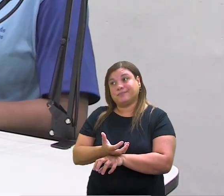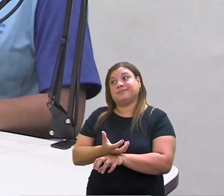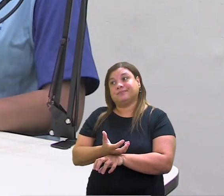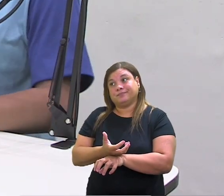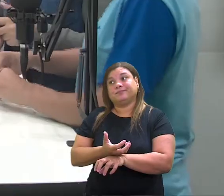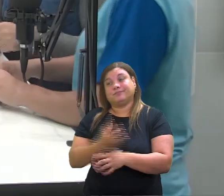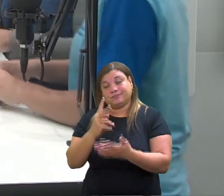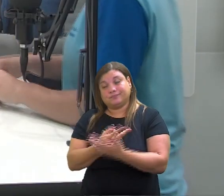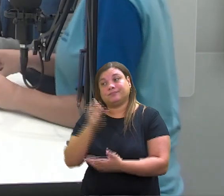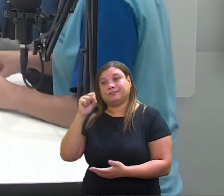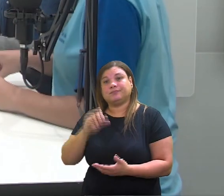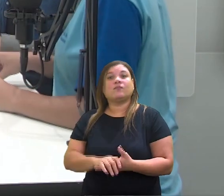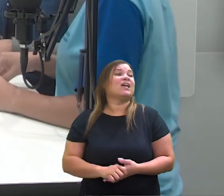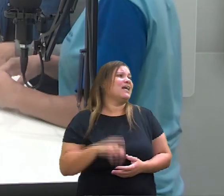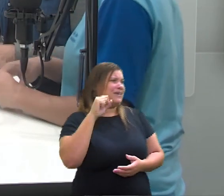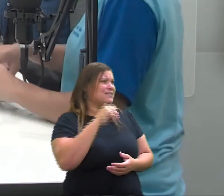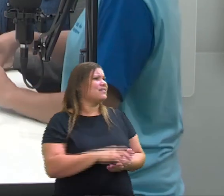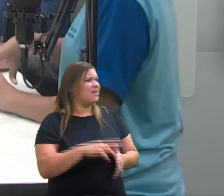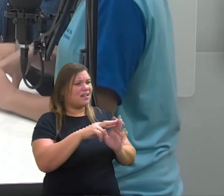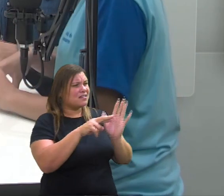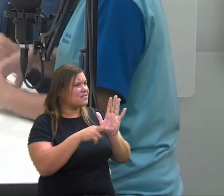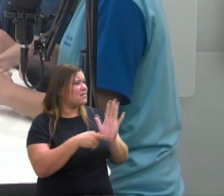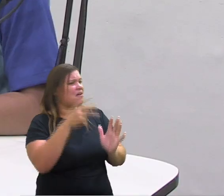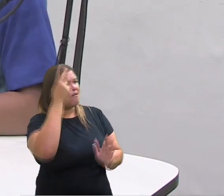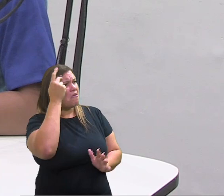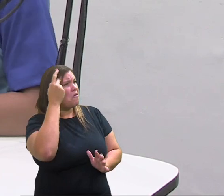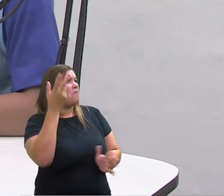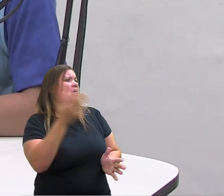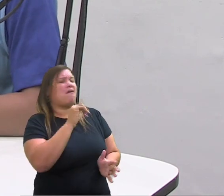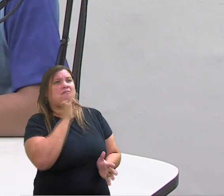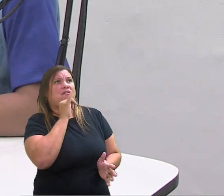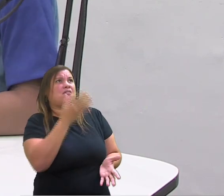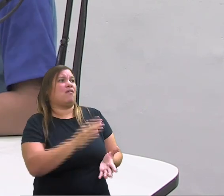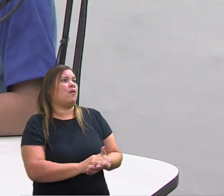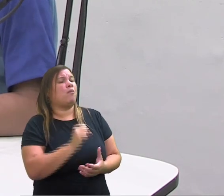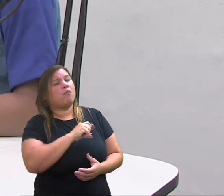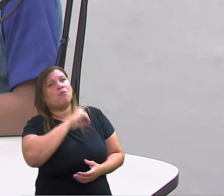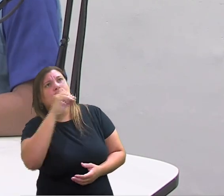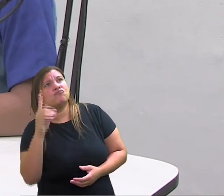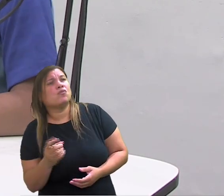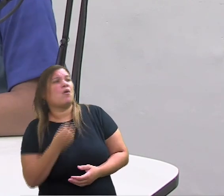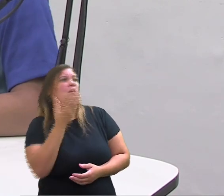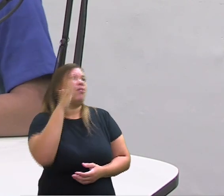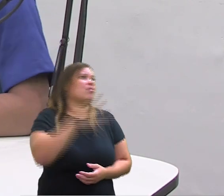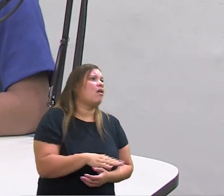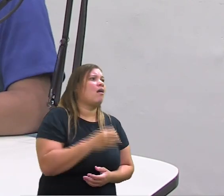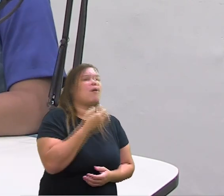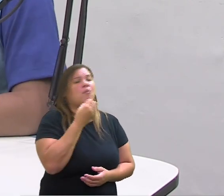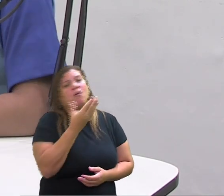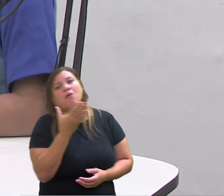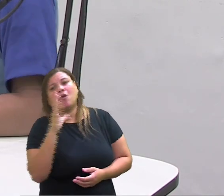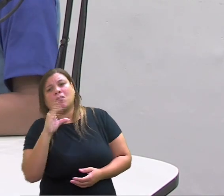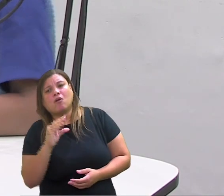exatamente. licença, por favor. Licença, desculpa. não é sai da minha frente porque eu quero passar. Ou então empurra, né?